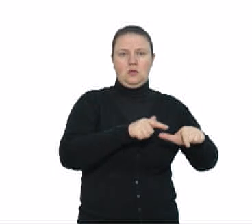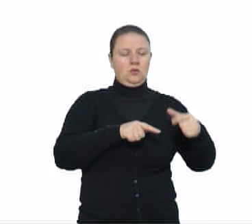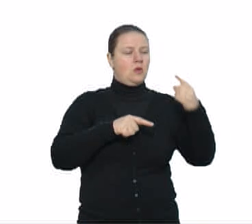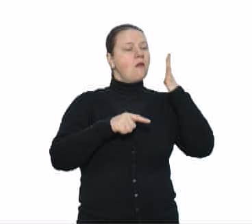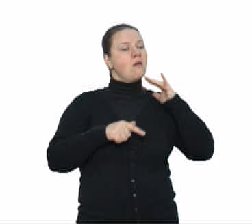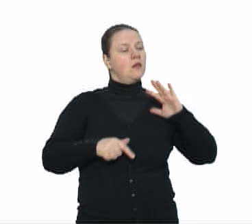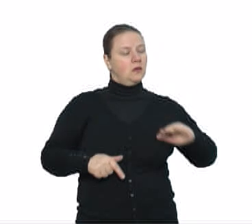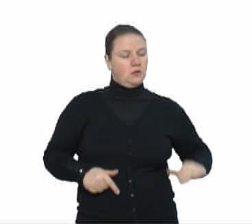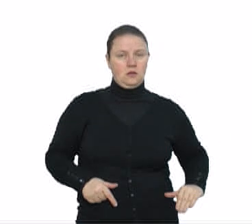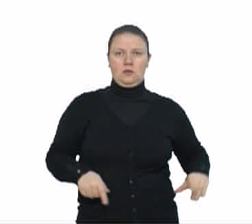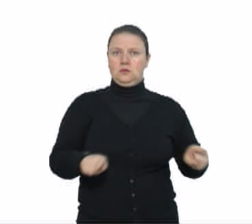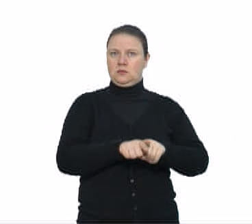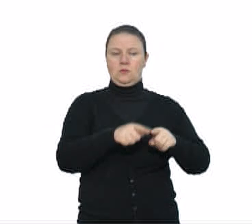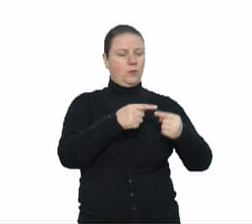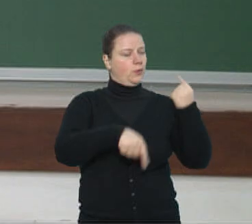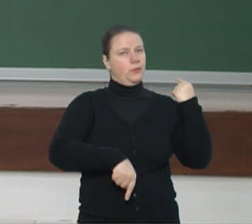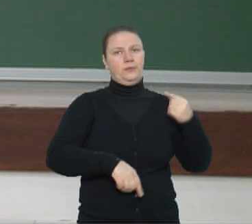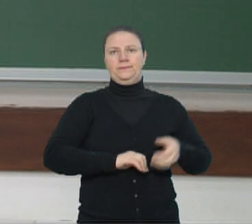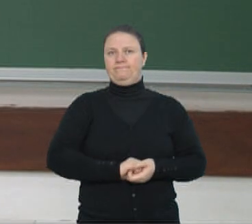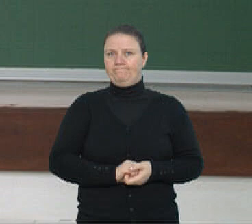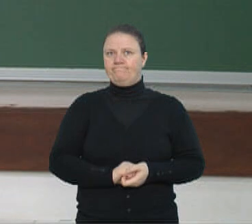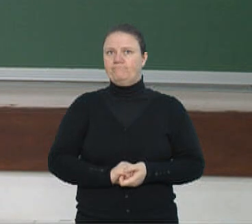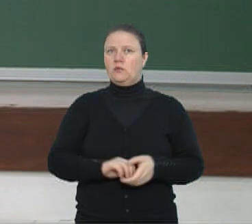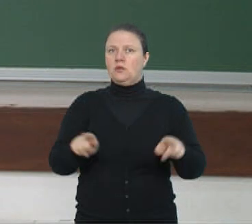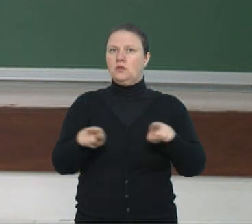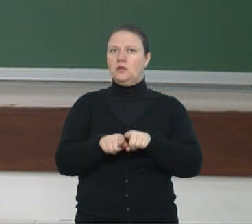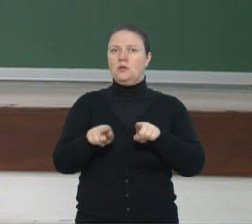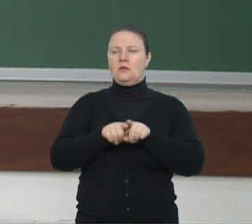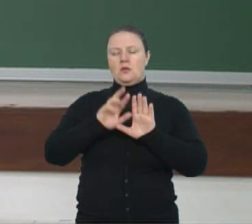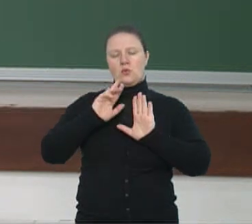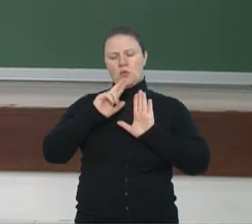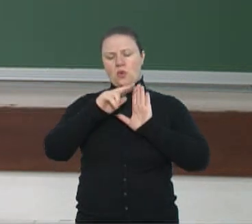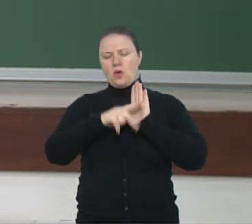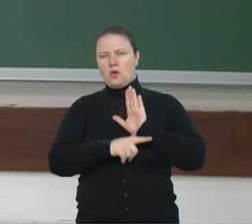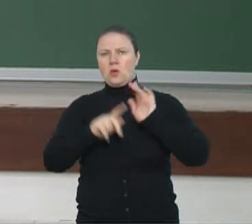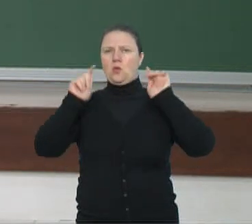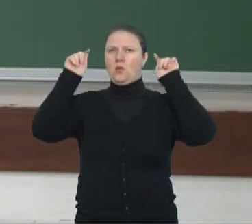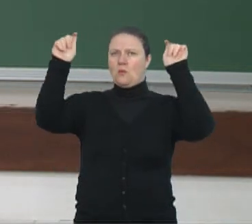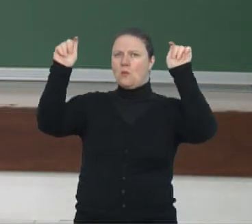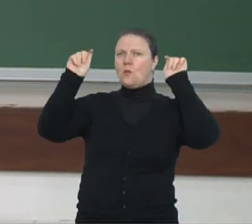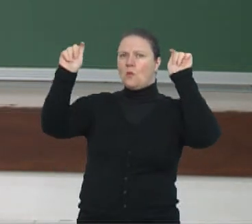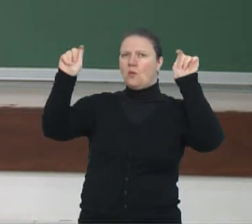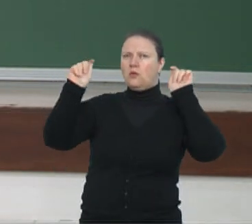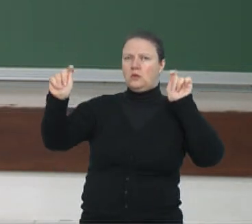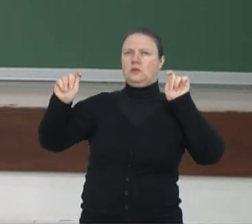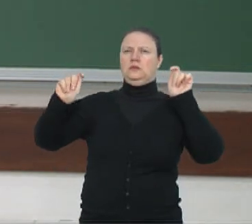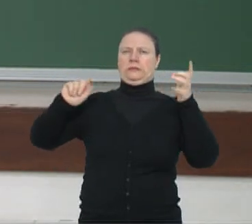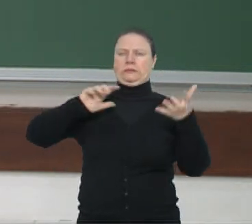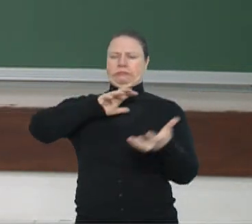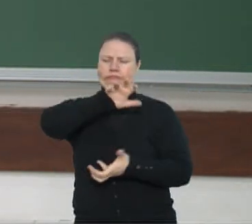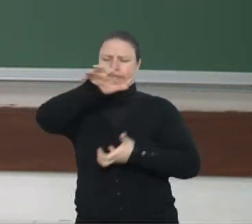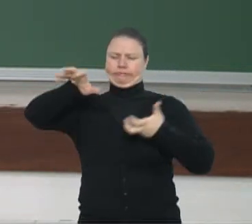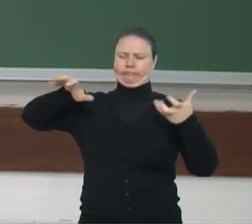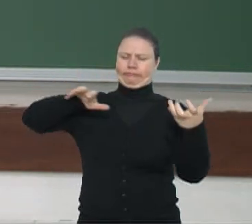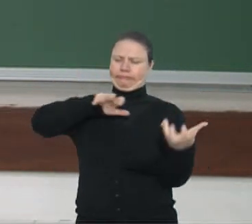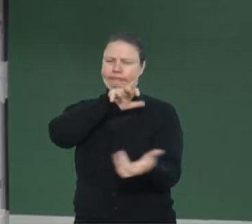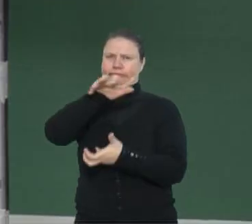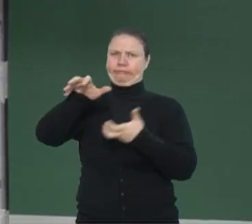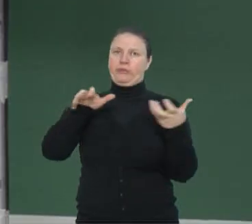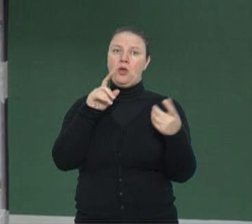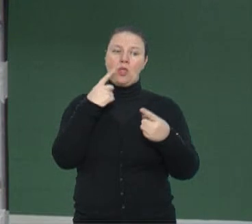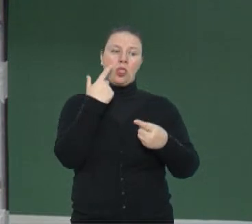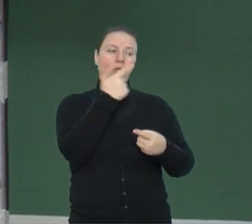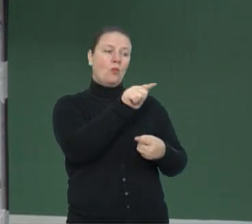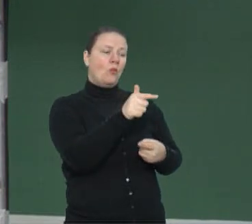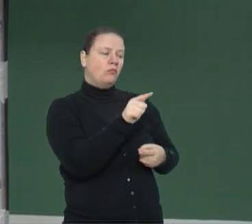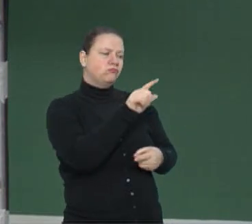redução das jornadas de trabalho. Esse movimento aí vai gerar inúmeros protestos, vai gerar inúmeras revoltas, vários trabalhadores vão ser presos defendendo